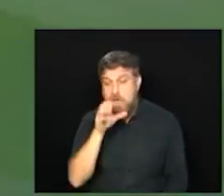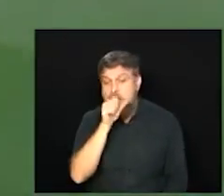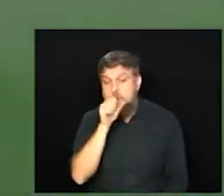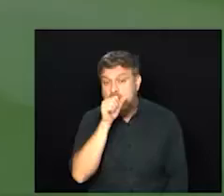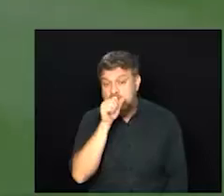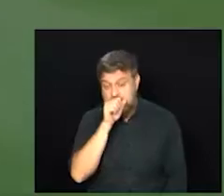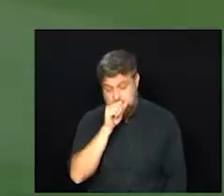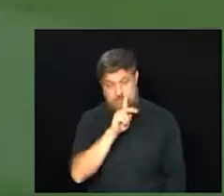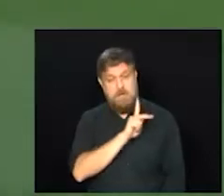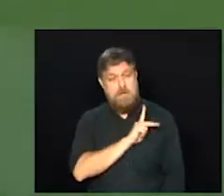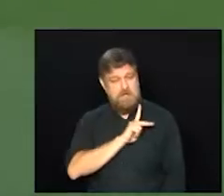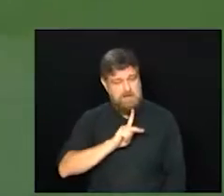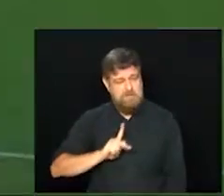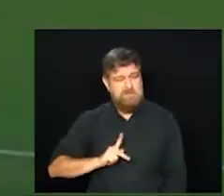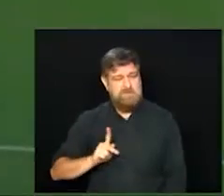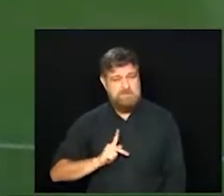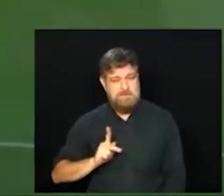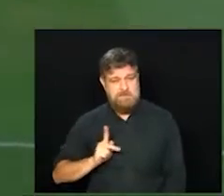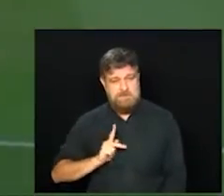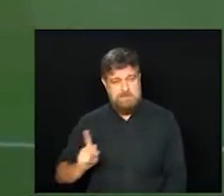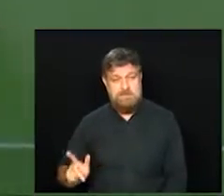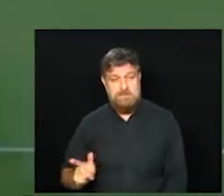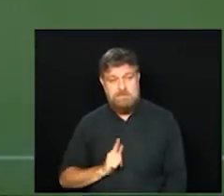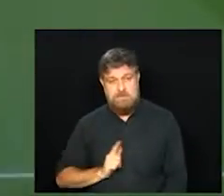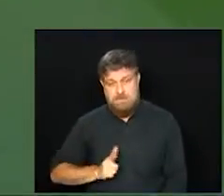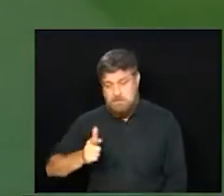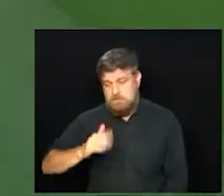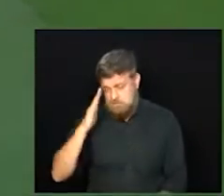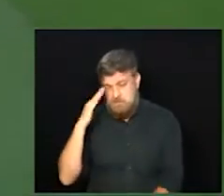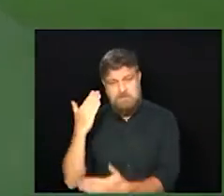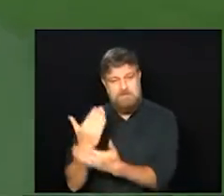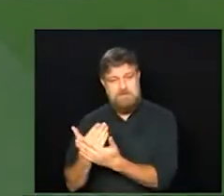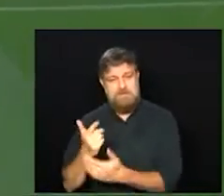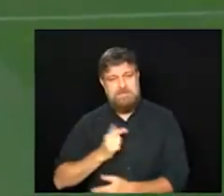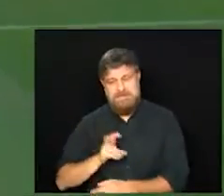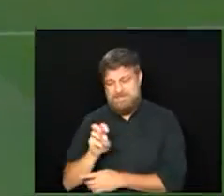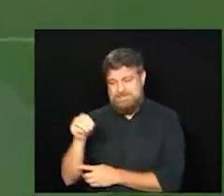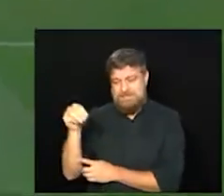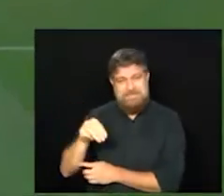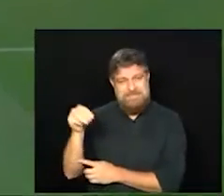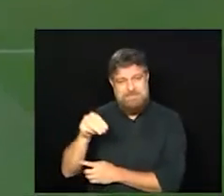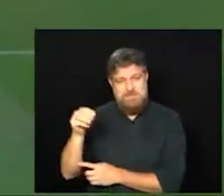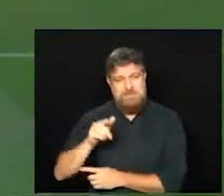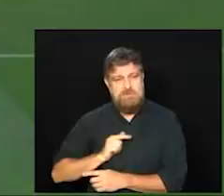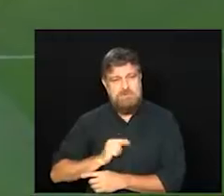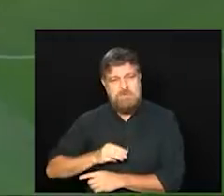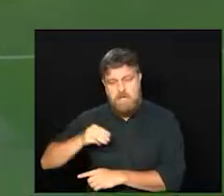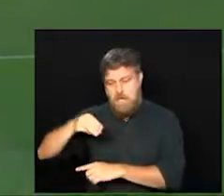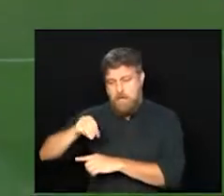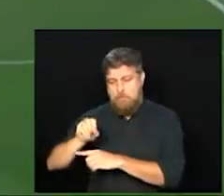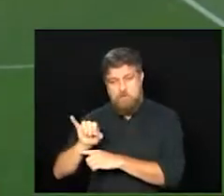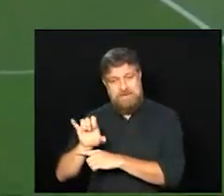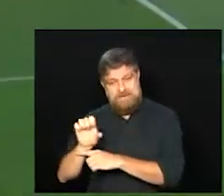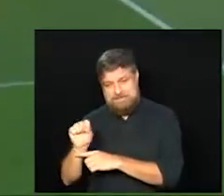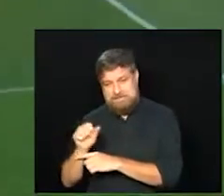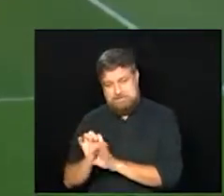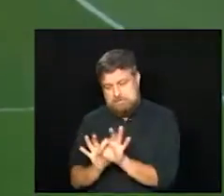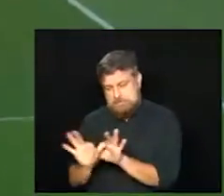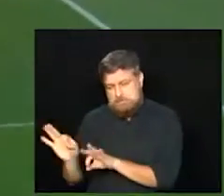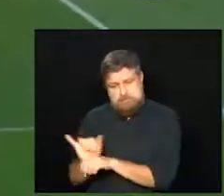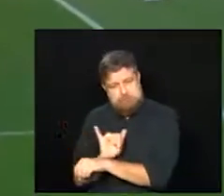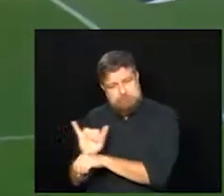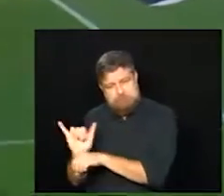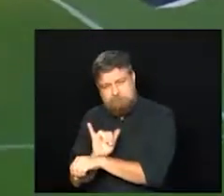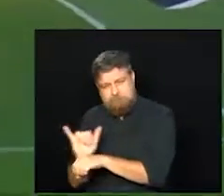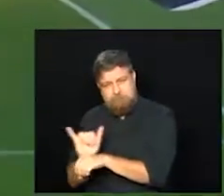Ponte Preta desencantou. Recebeu confiança e logo aos 5 minutos, Moisés fez bela jogada. Driblou